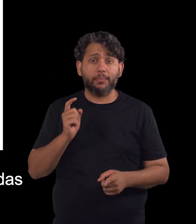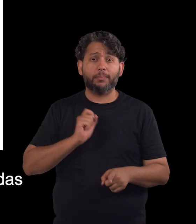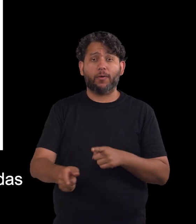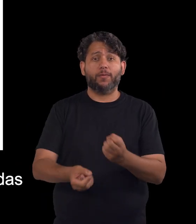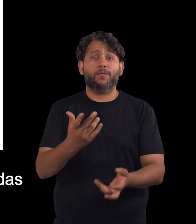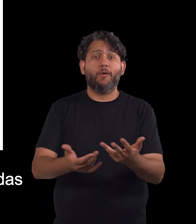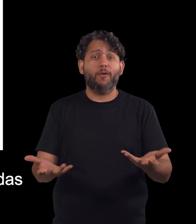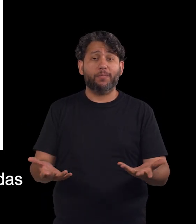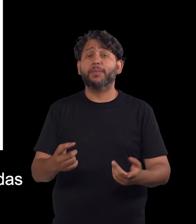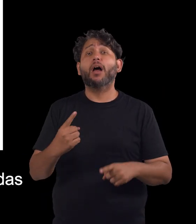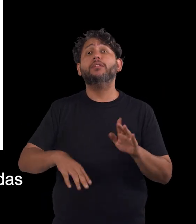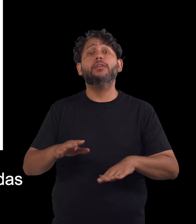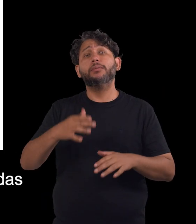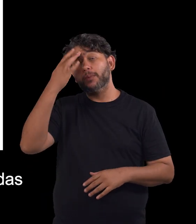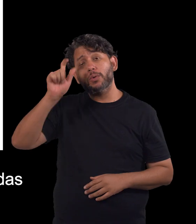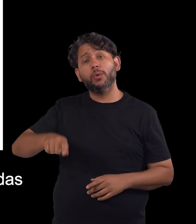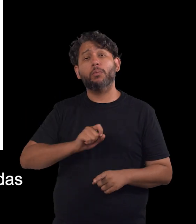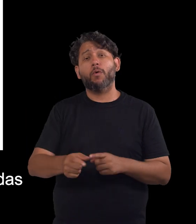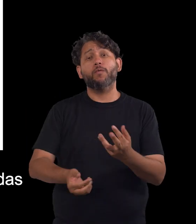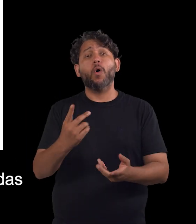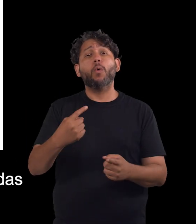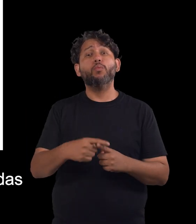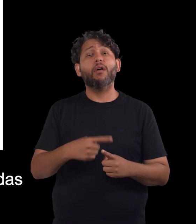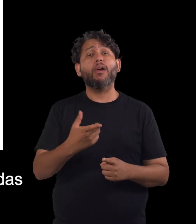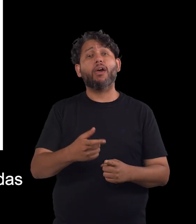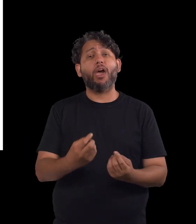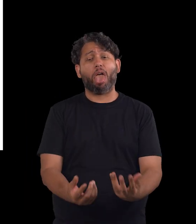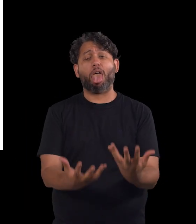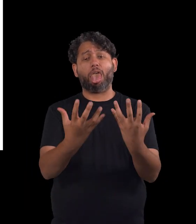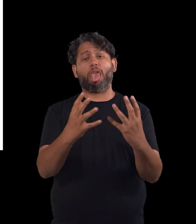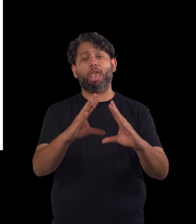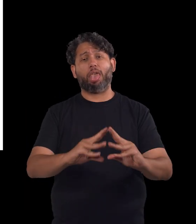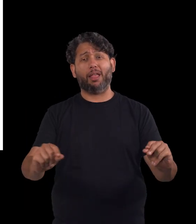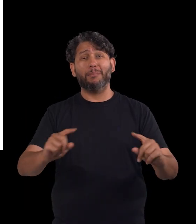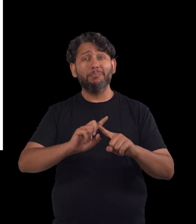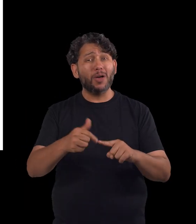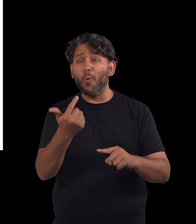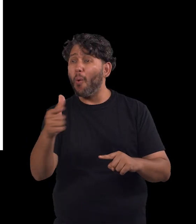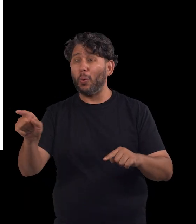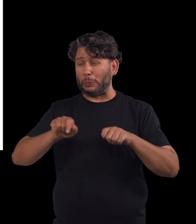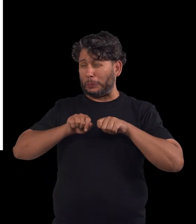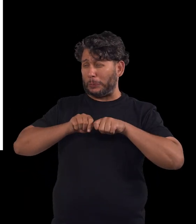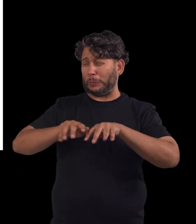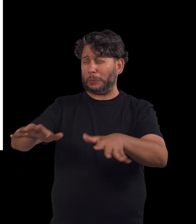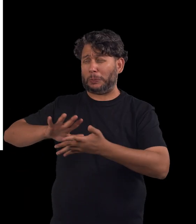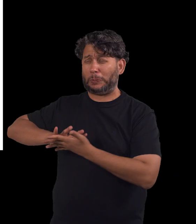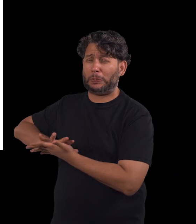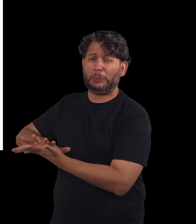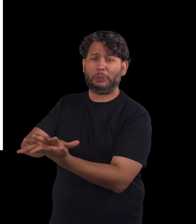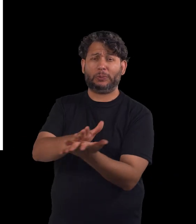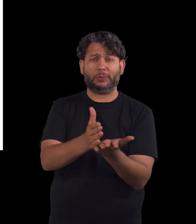e nas queimadas, muitas vezes provocadas para limpar terrenos, mas que se alastram e destroem grandes